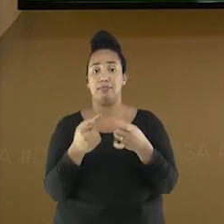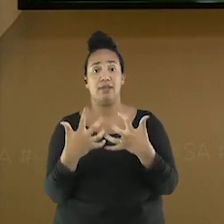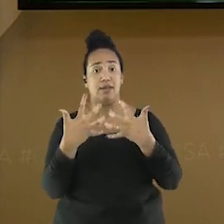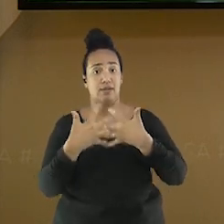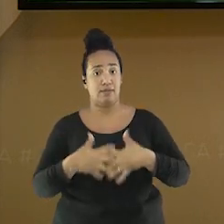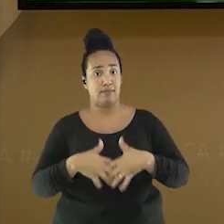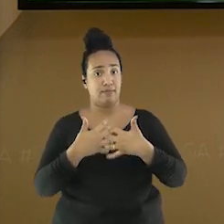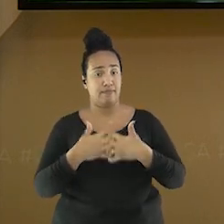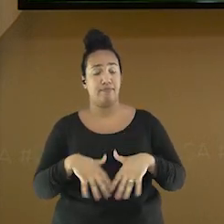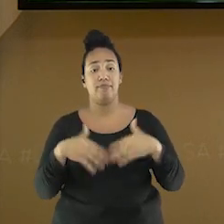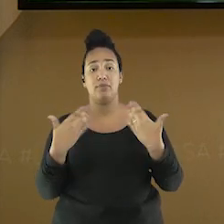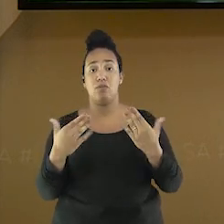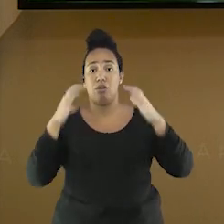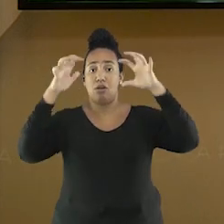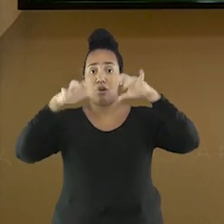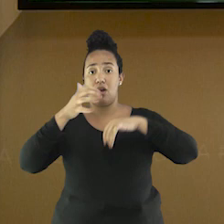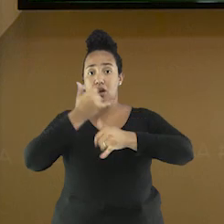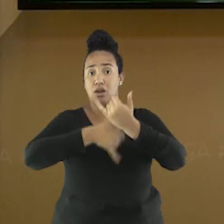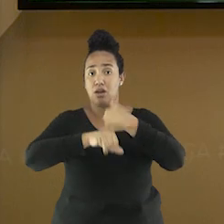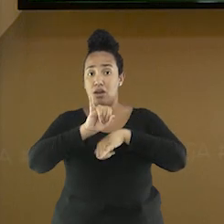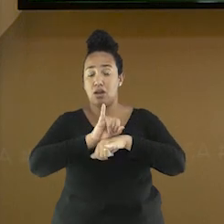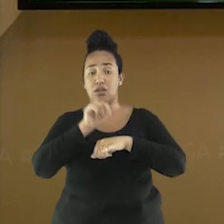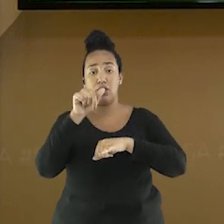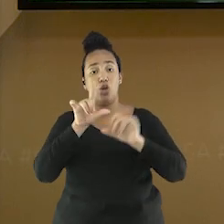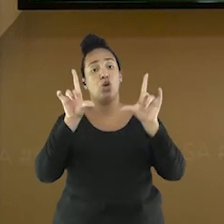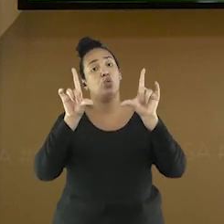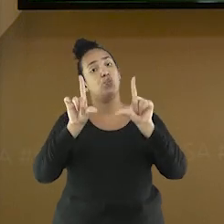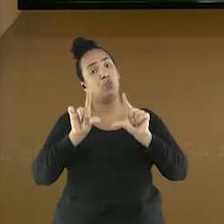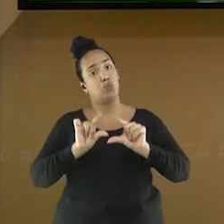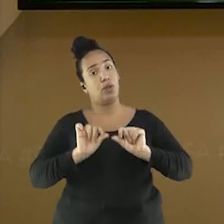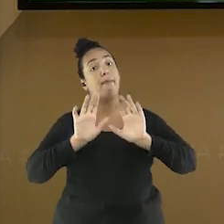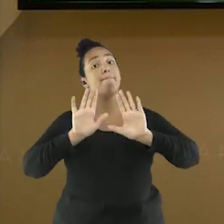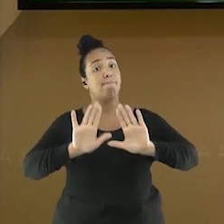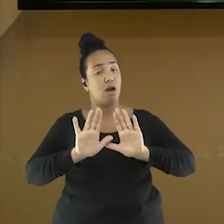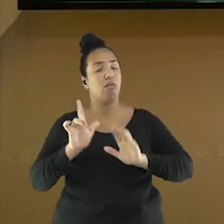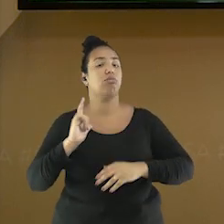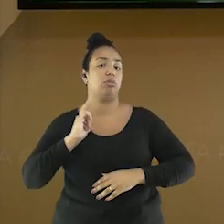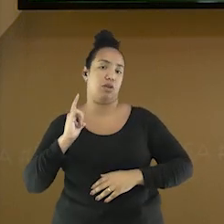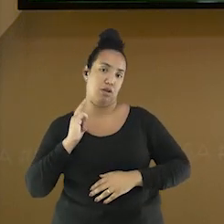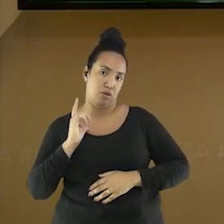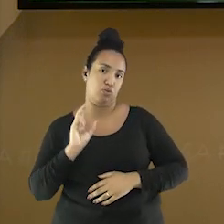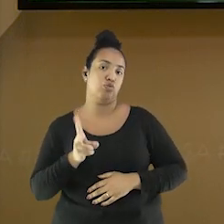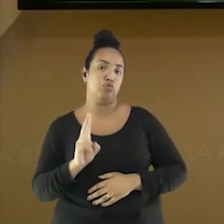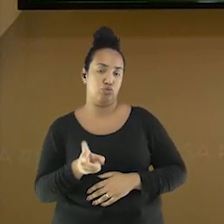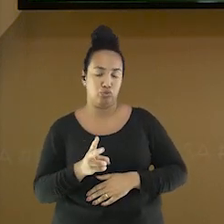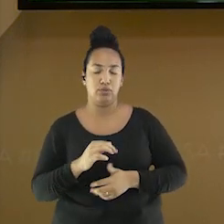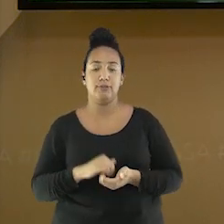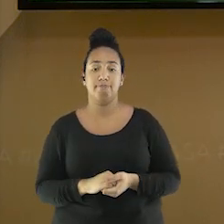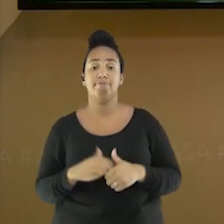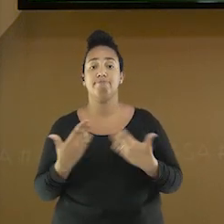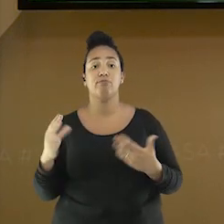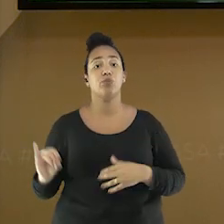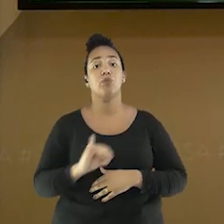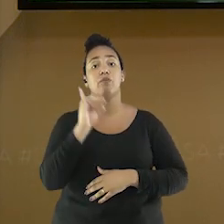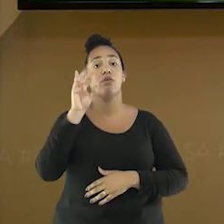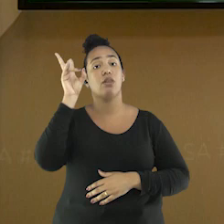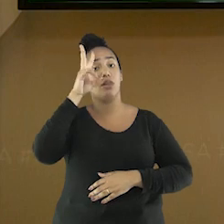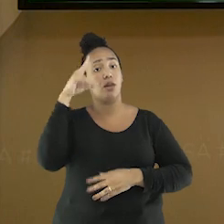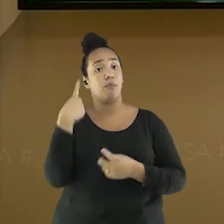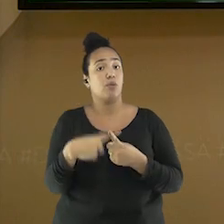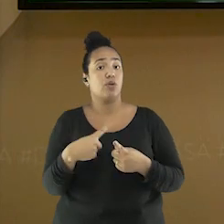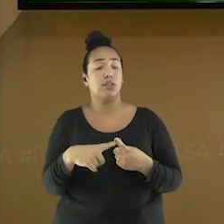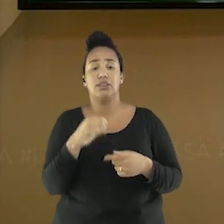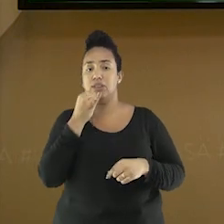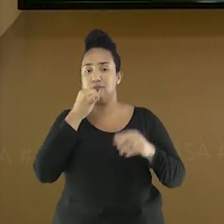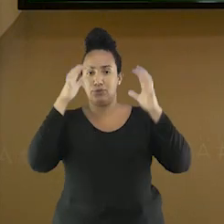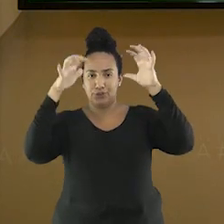evoluiu, os níveis de acidez da chuva em polos industriais têm se reduzido, mas ainda existem. E é importante lembrar disso porque muitos danos causados